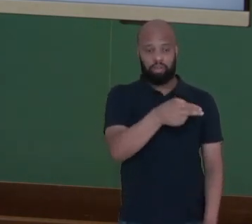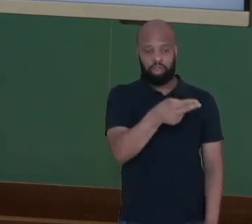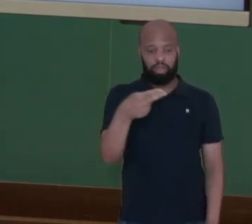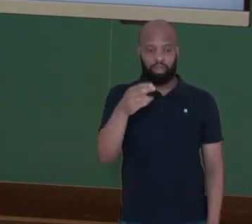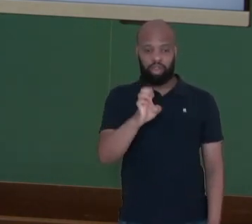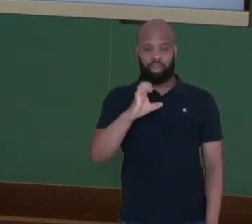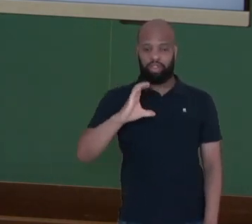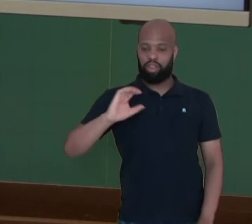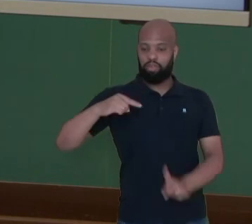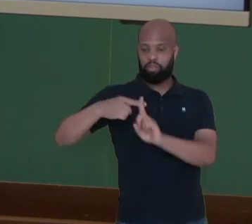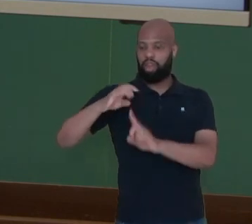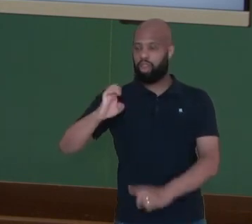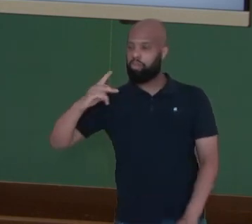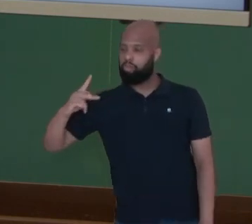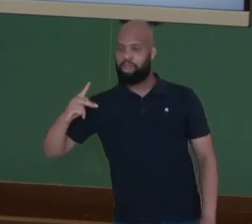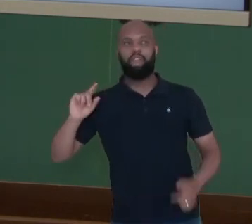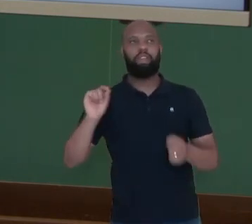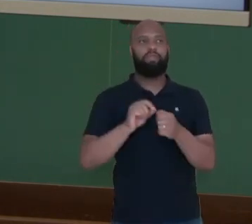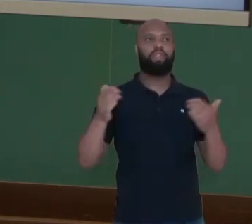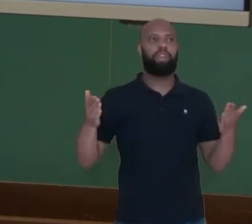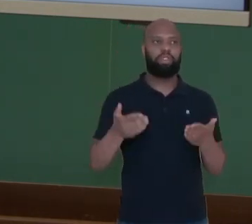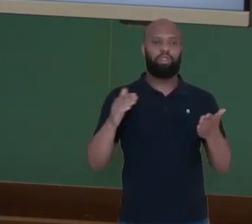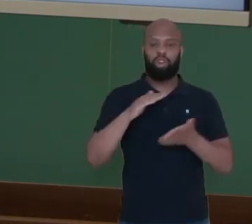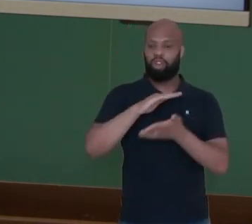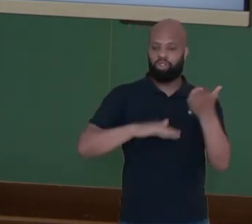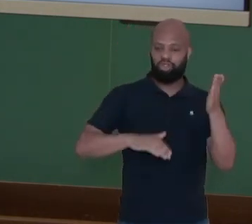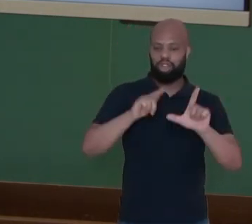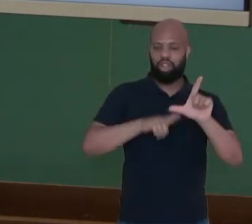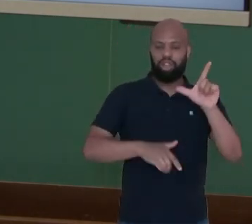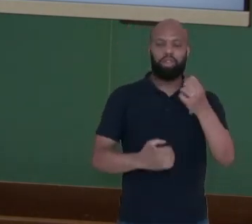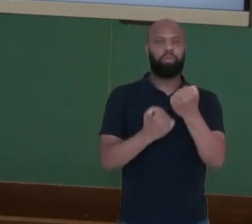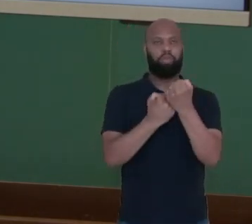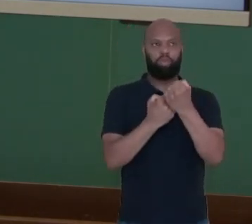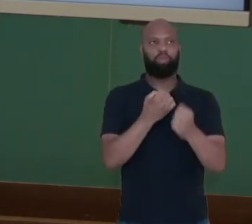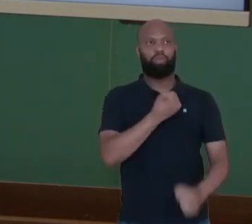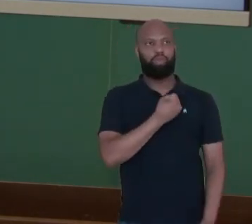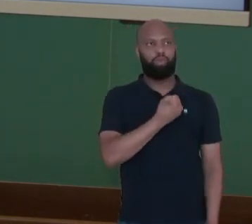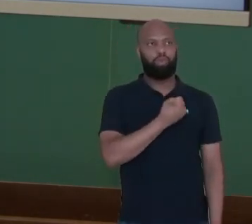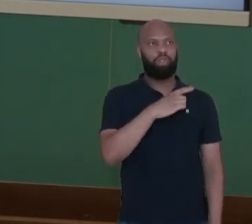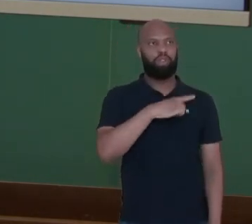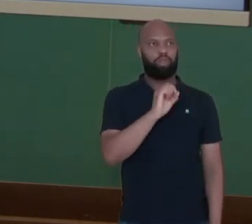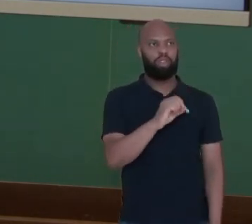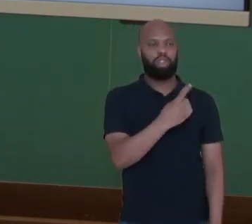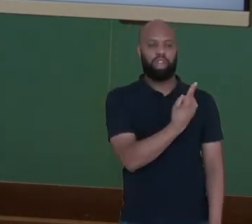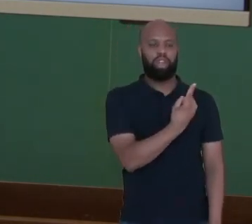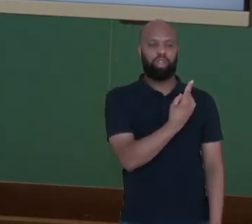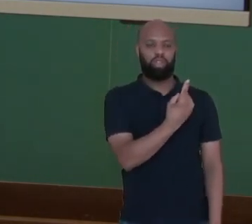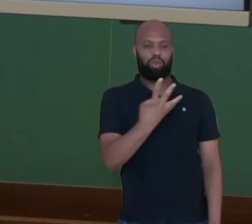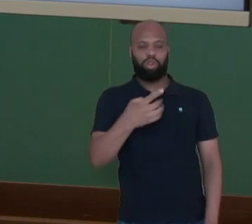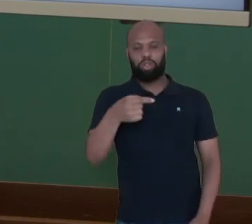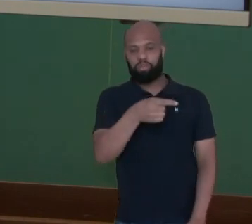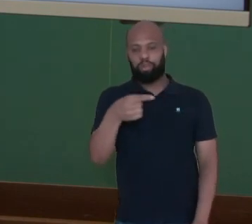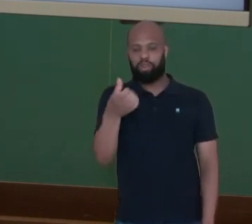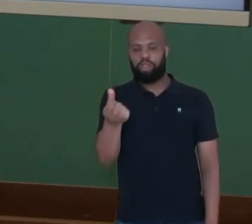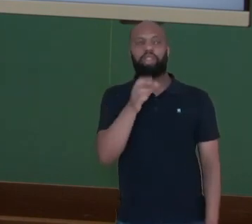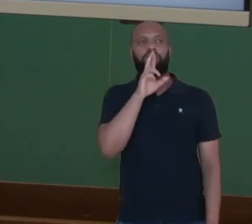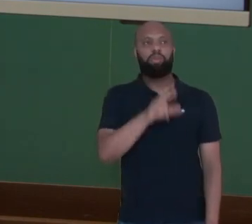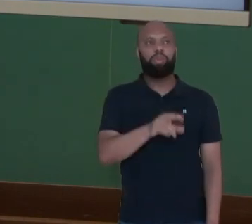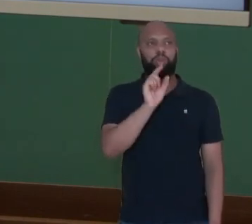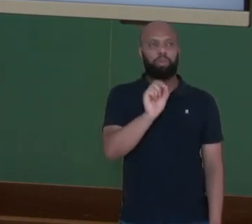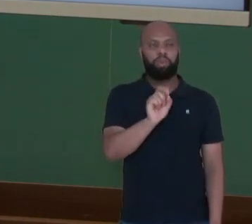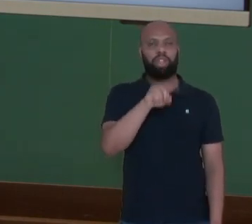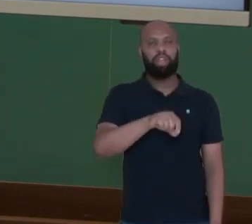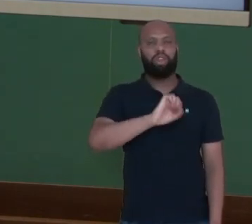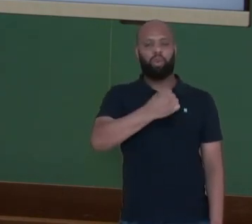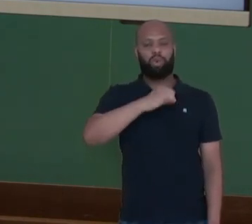igual EC mais EP. Faça a substituição do 14, né, com 6, ou seja, vai ficar 14 menos 6, e o resultado da energia cinética é